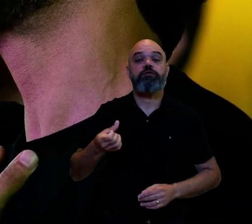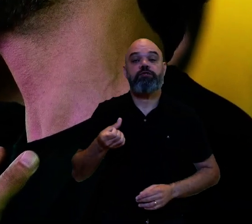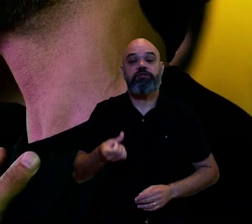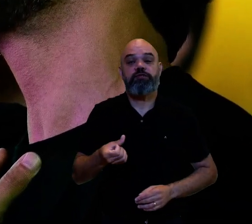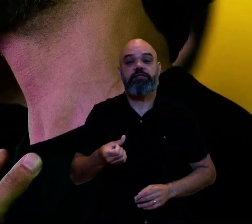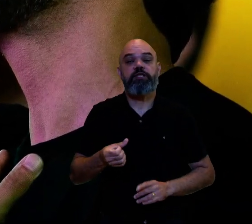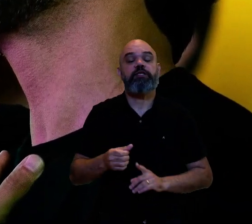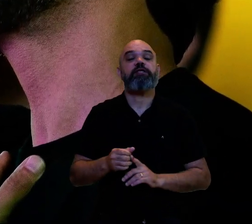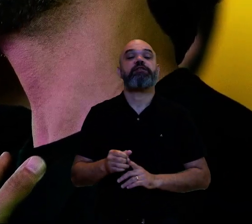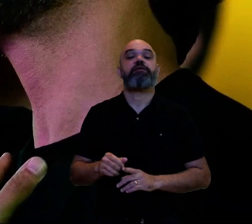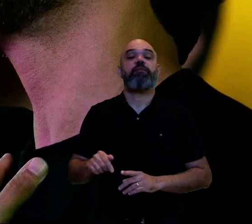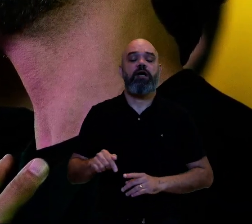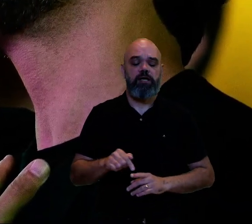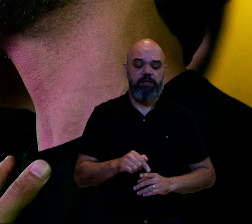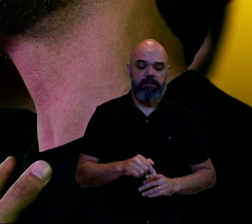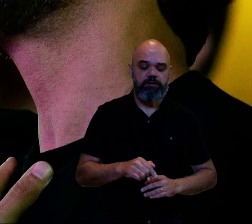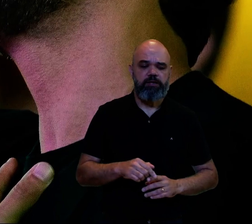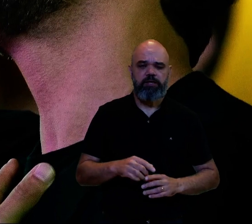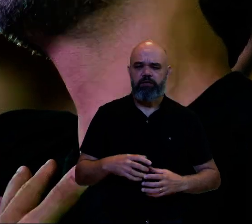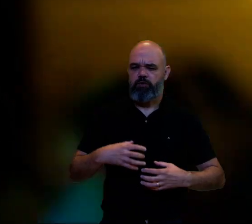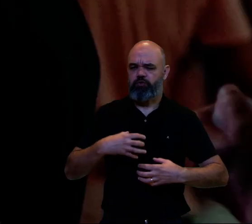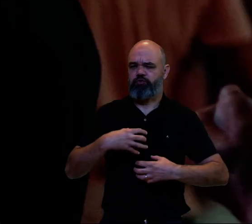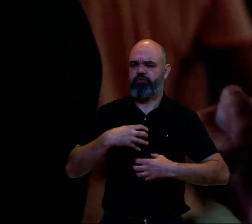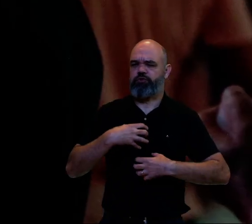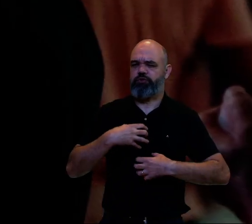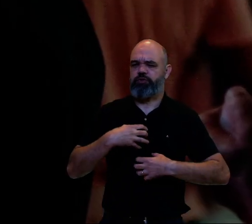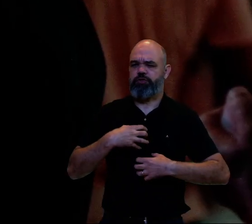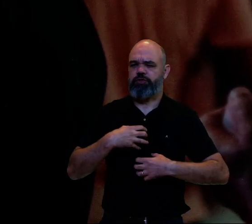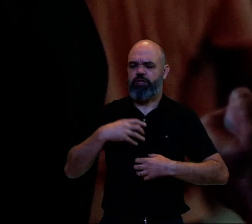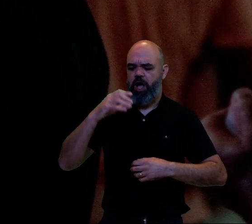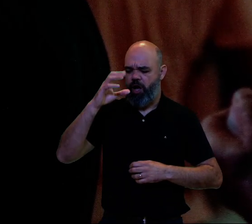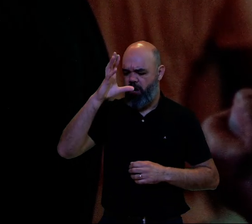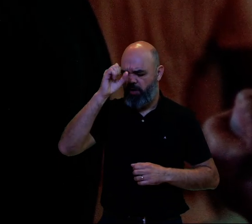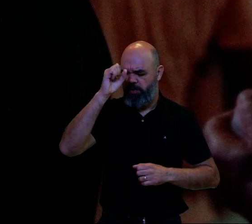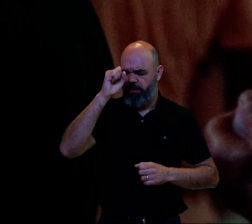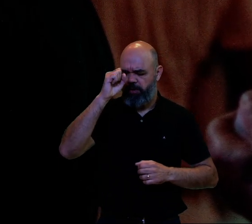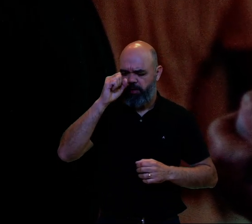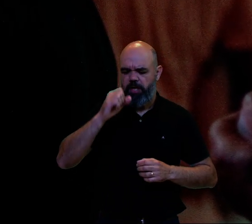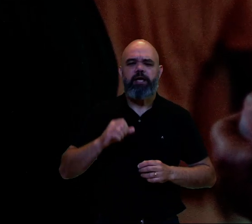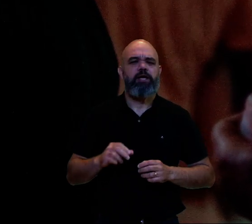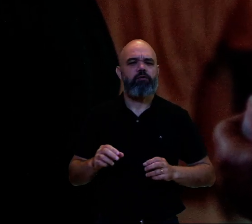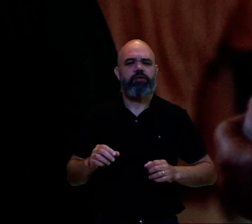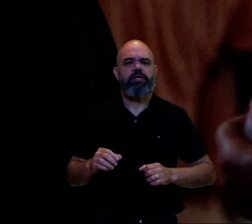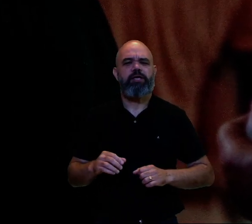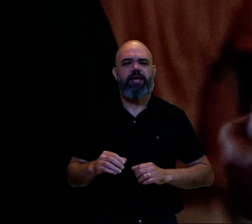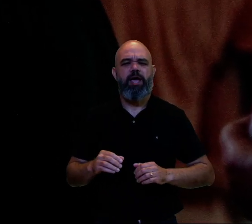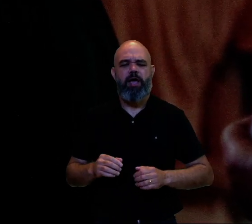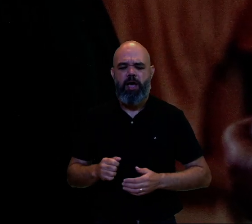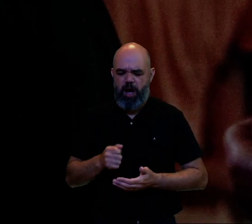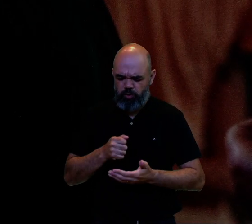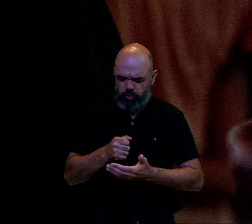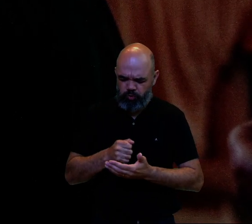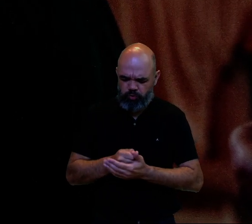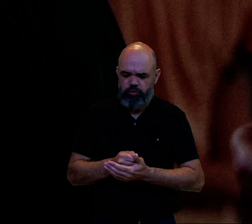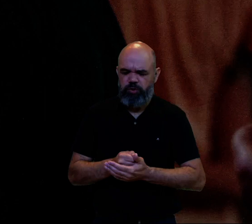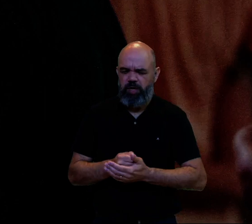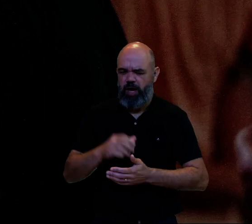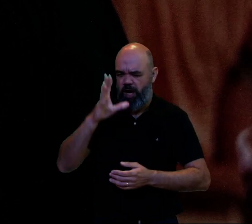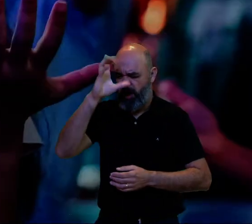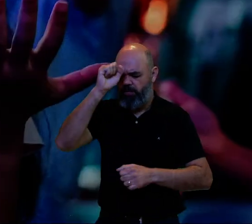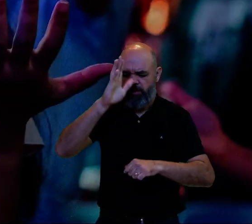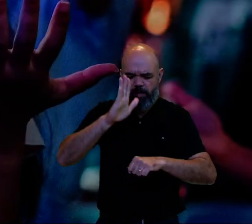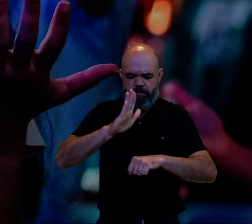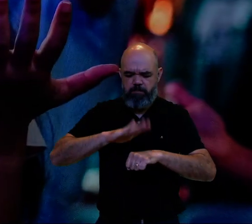ser ministrados aqui sobre o que significa estar, viver, batalhar, crescer e estar sempre desfrutando